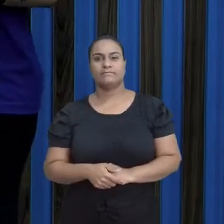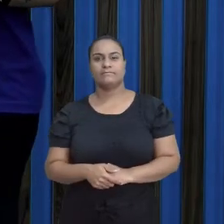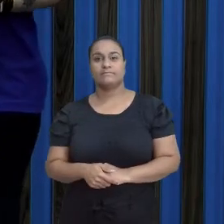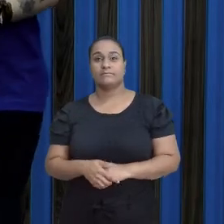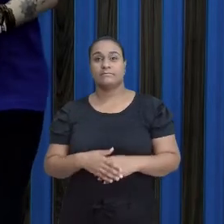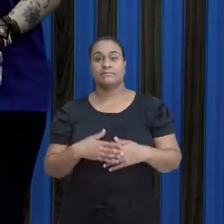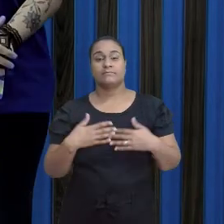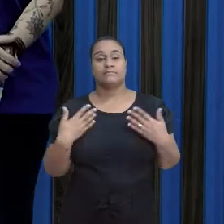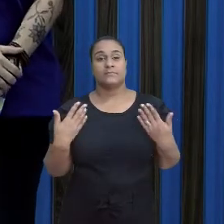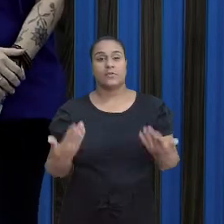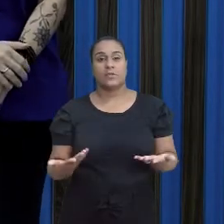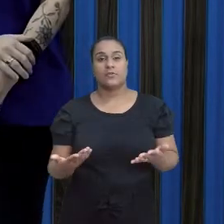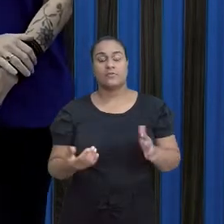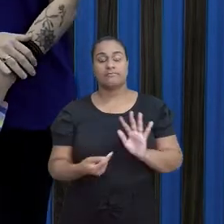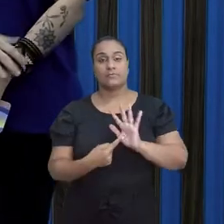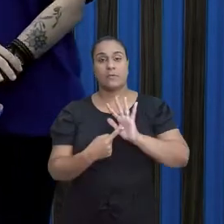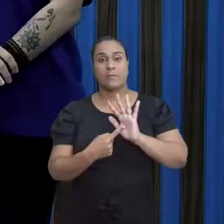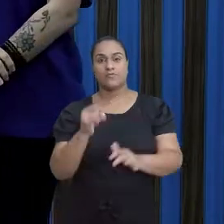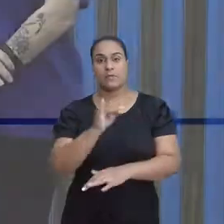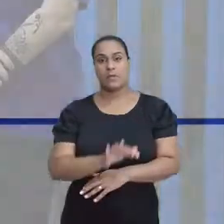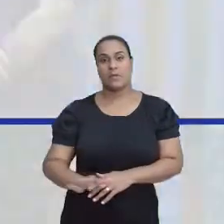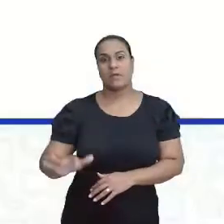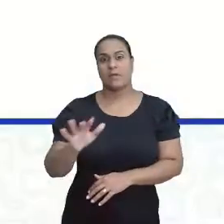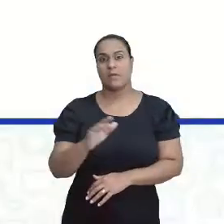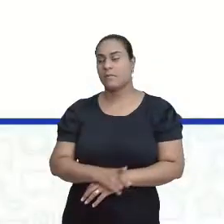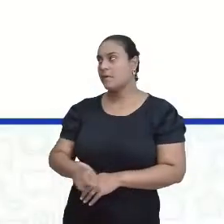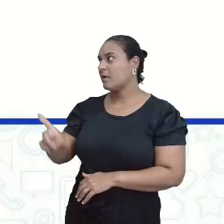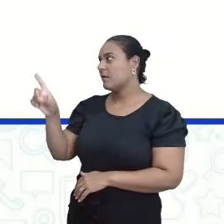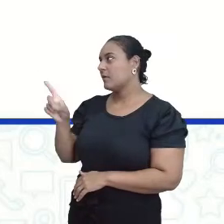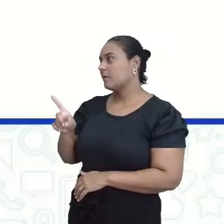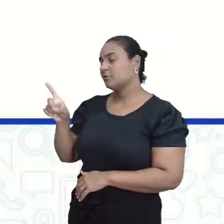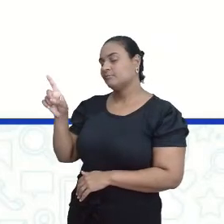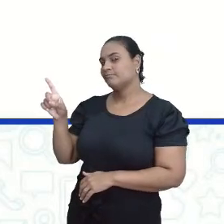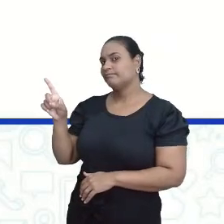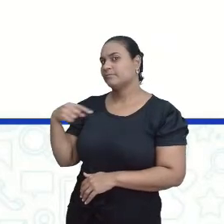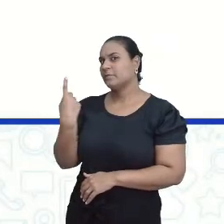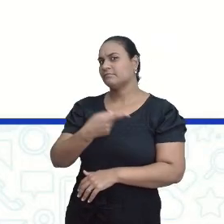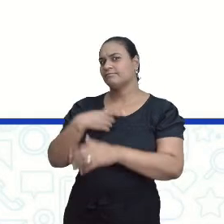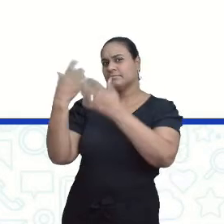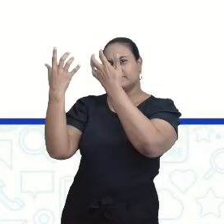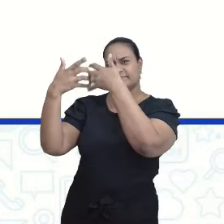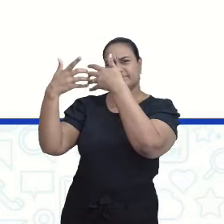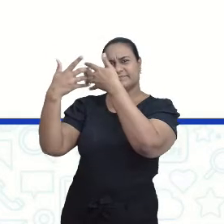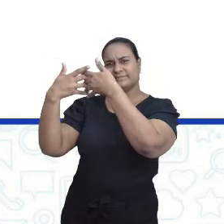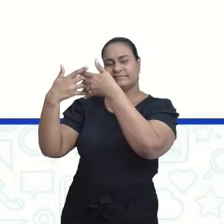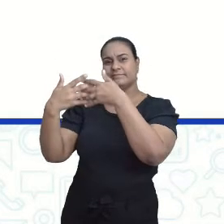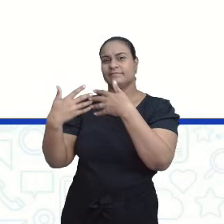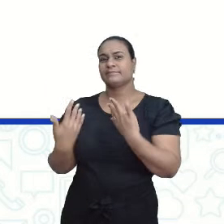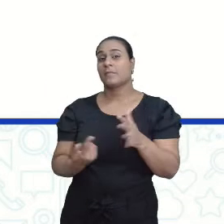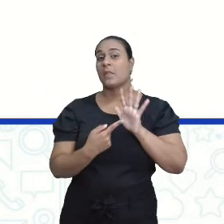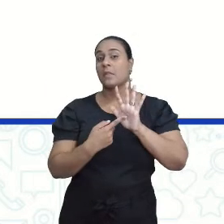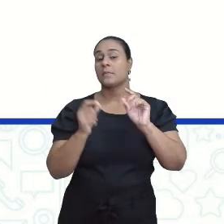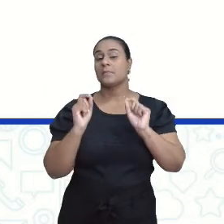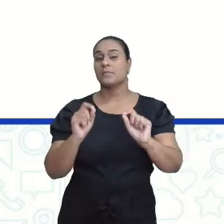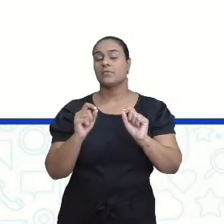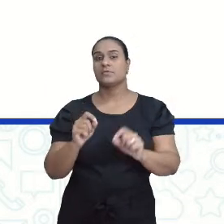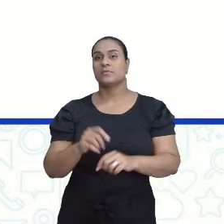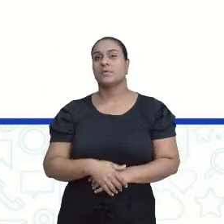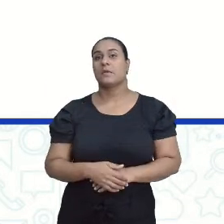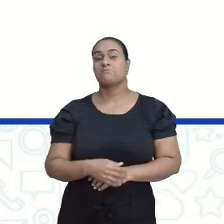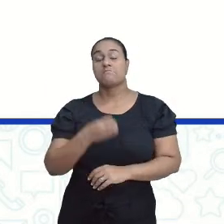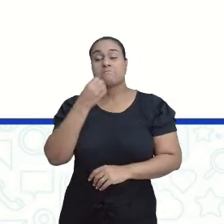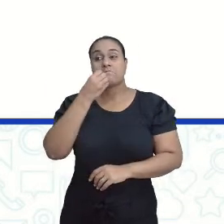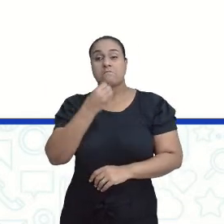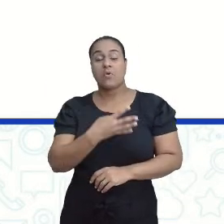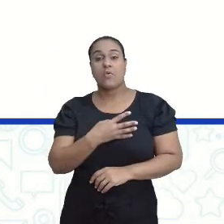Bom, aqui eu trouxe uma charge, né, para a gente refletir um pouco. Aqui diz o seguinte: boa